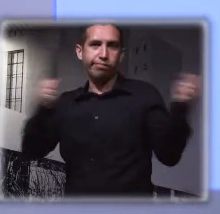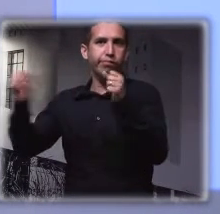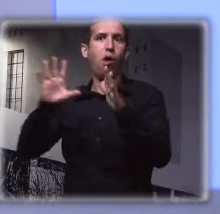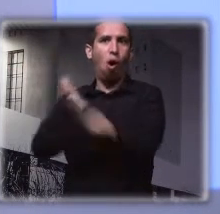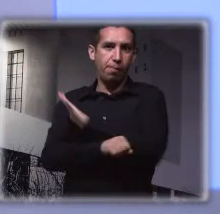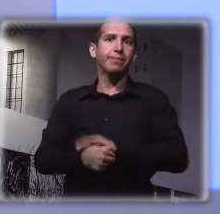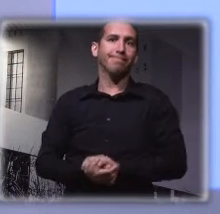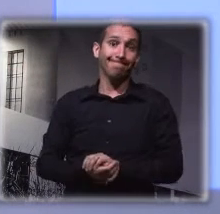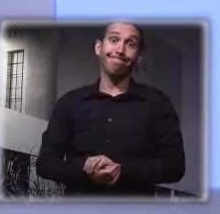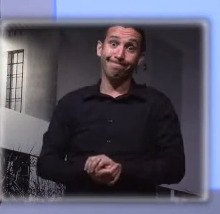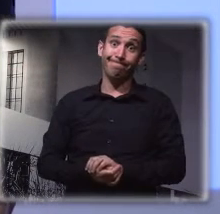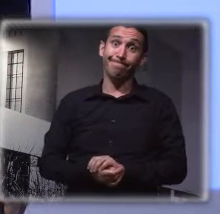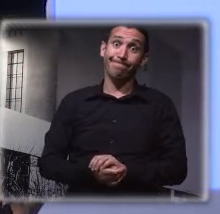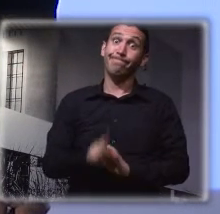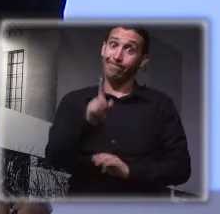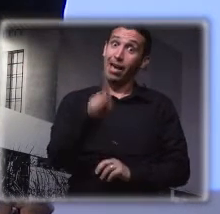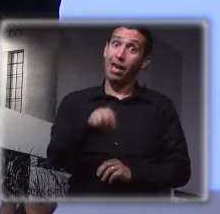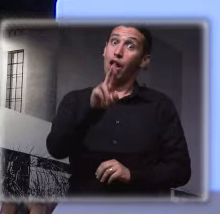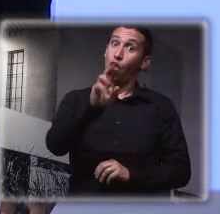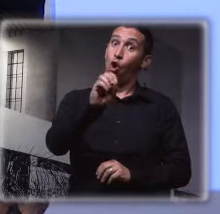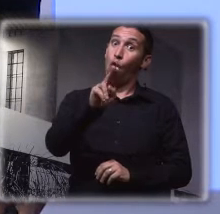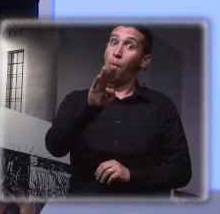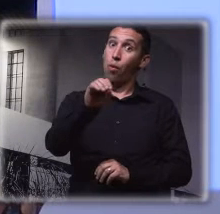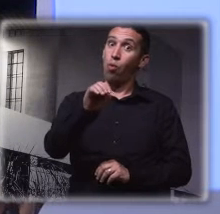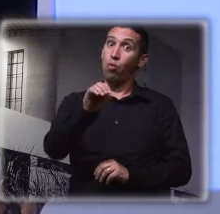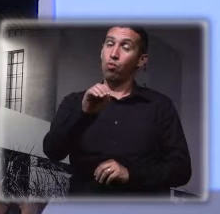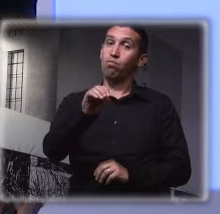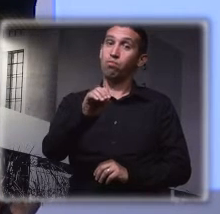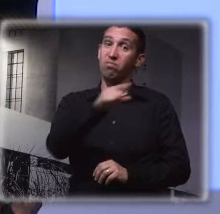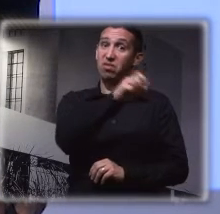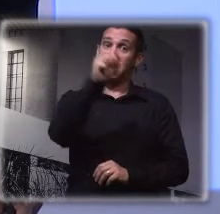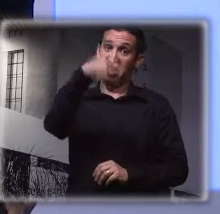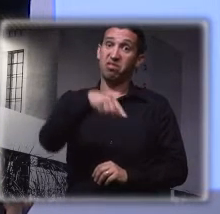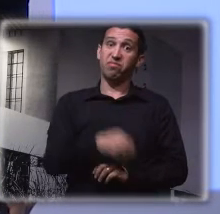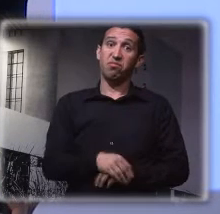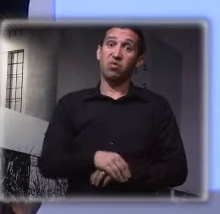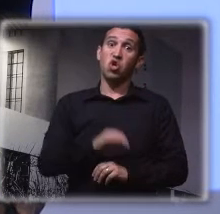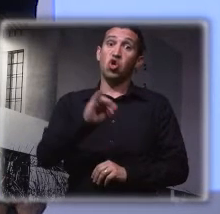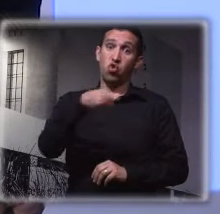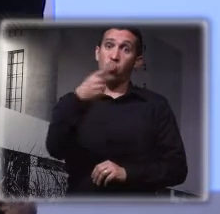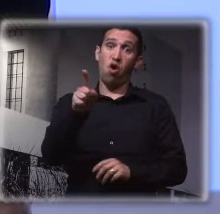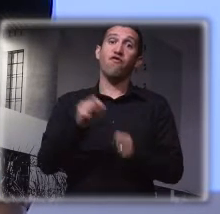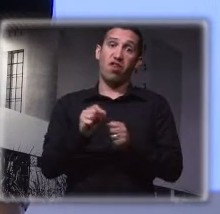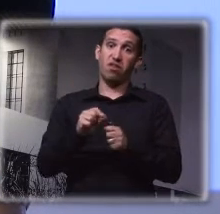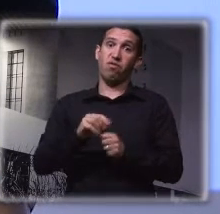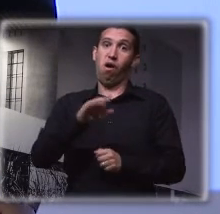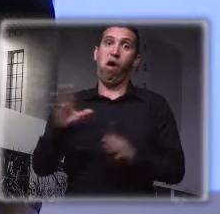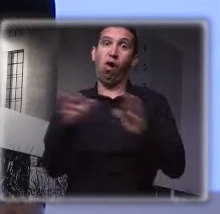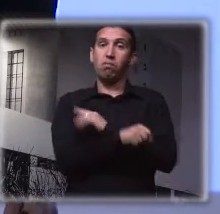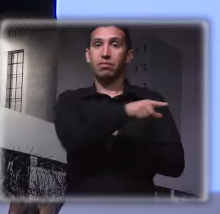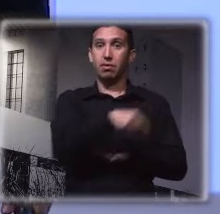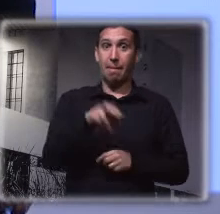Bom, isso é um roubo. A Dona Maria foi vítima de um roubo e o João praticou um roubo.